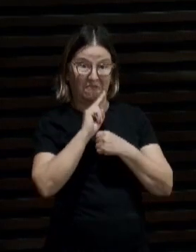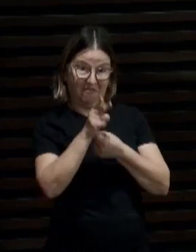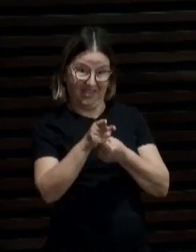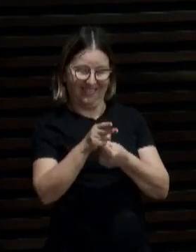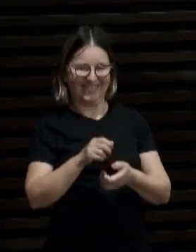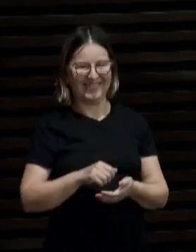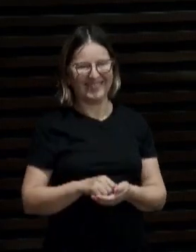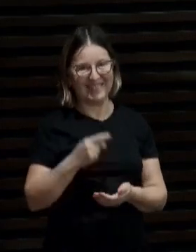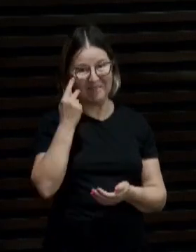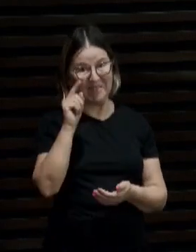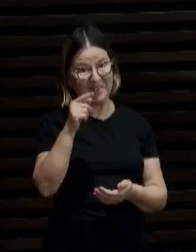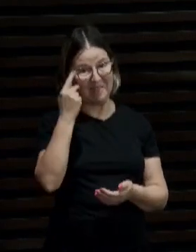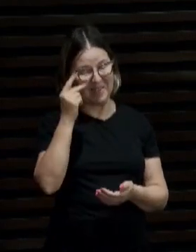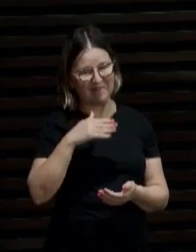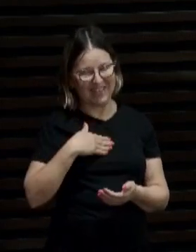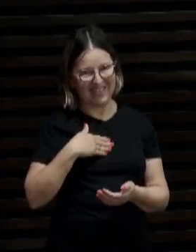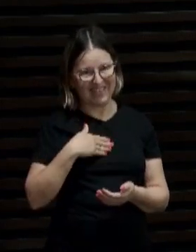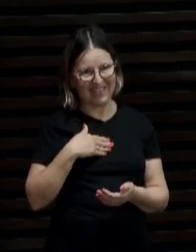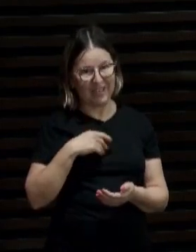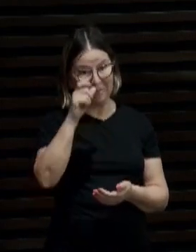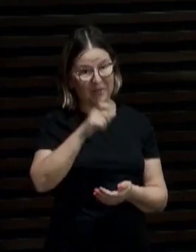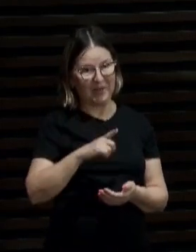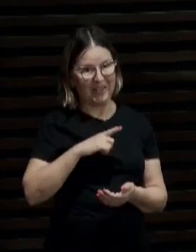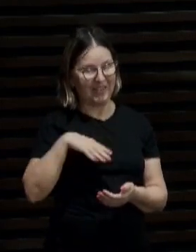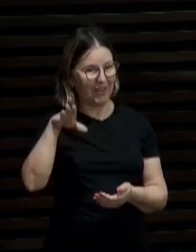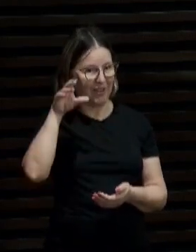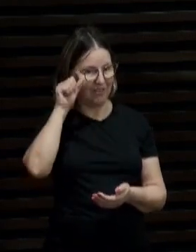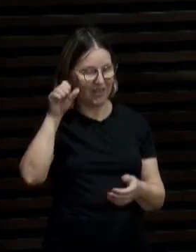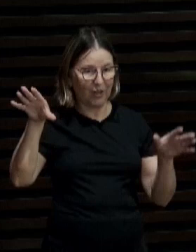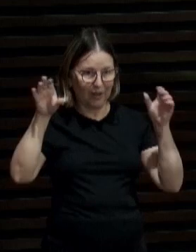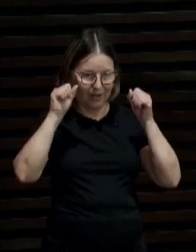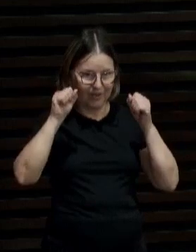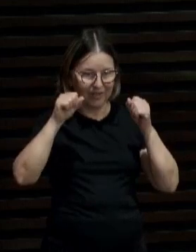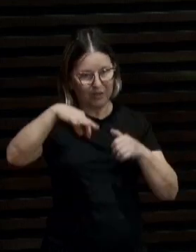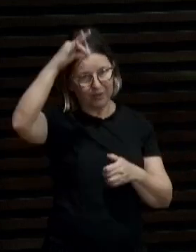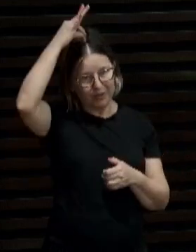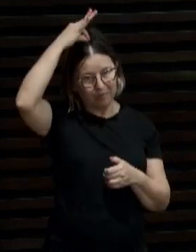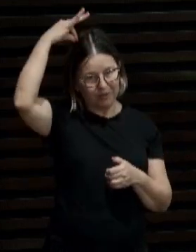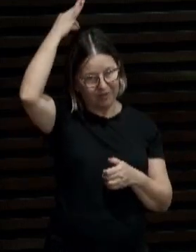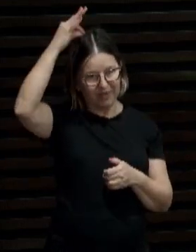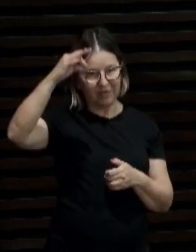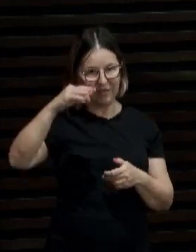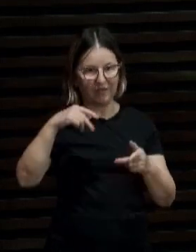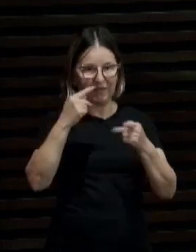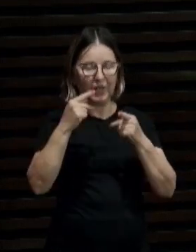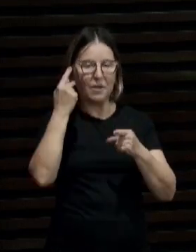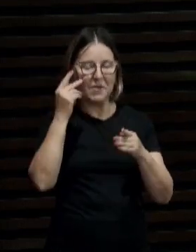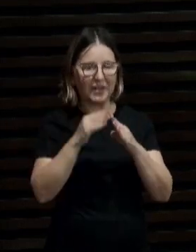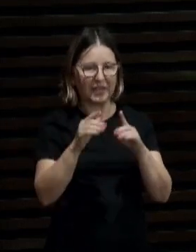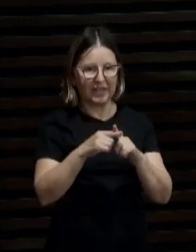mim. Quem tem ouvidos, o que o Espírito diz às igrejas.